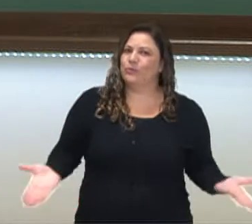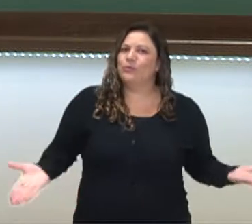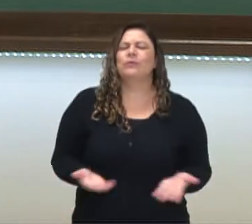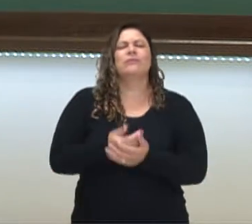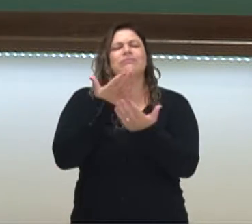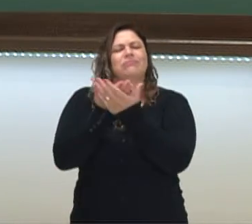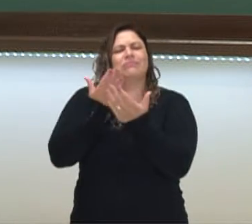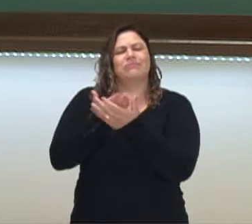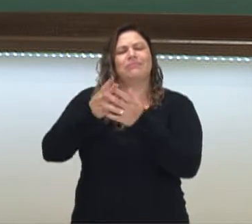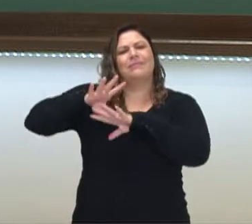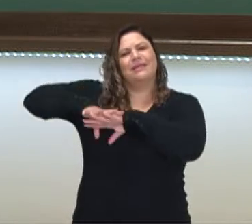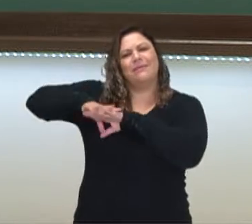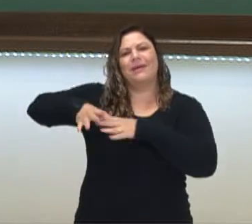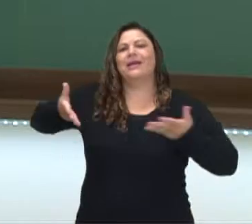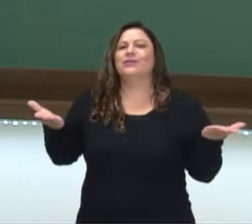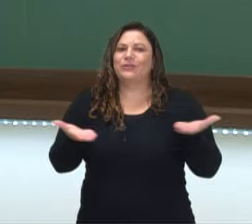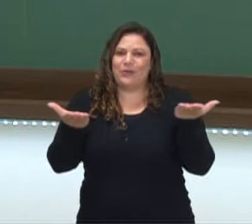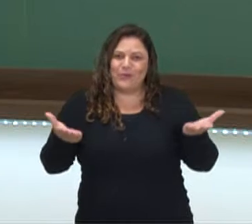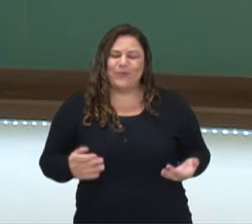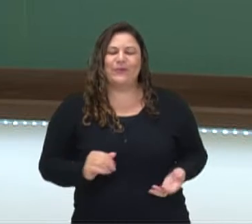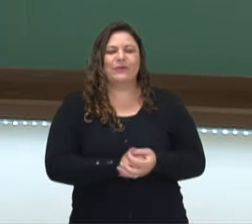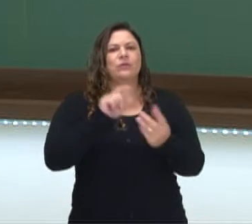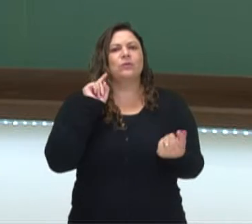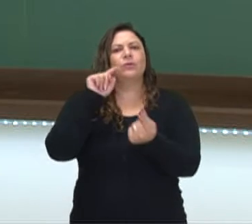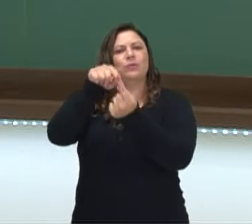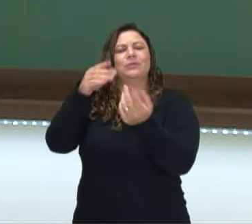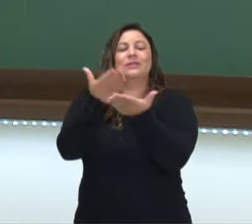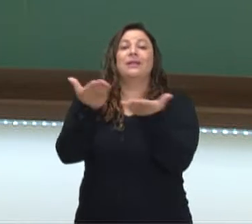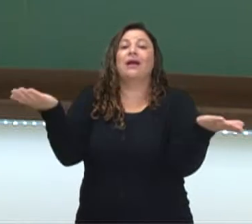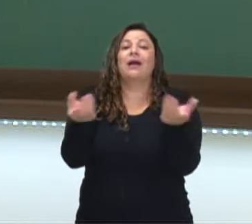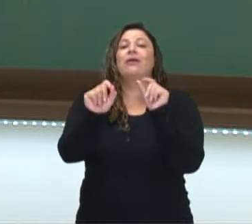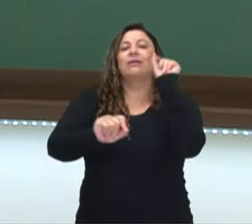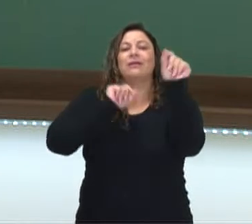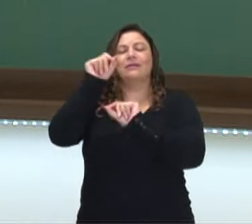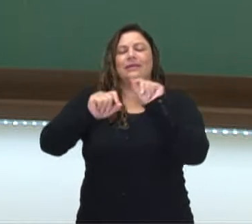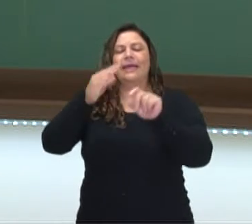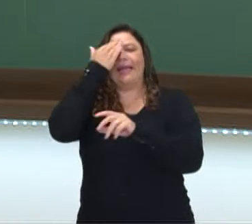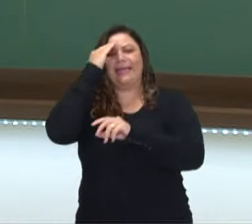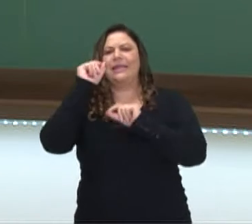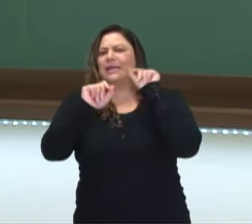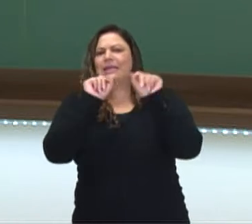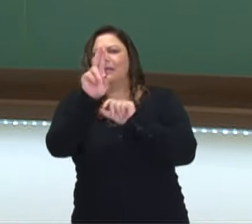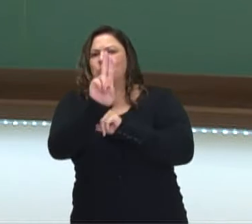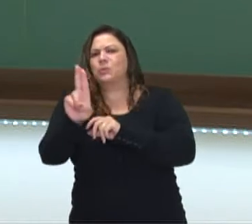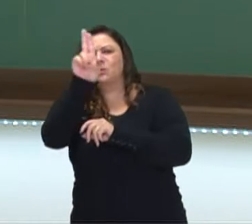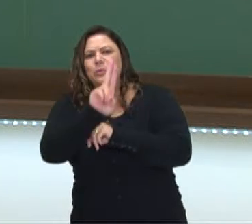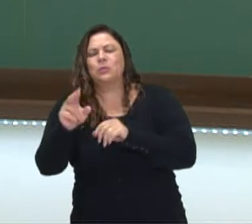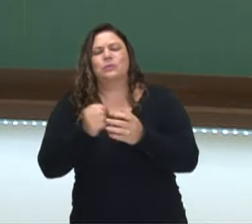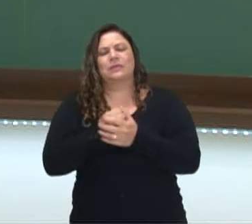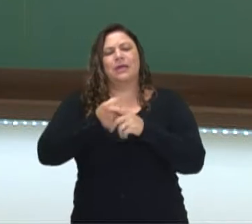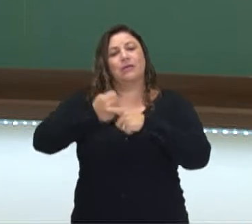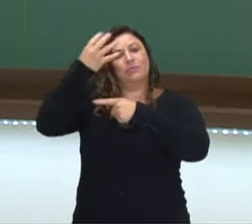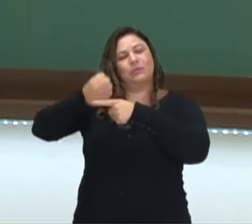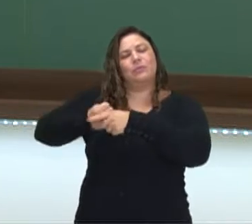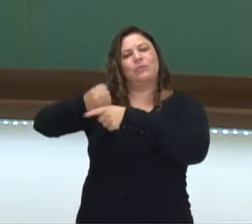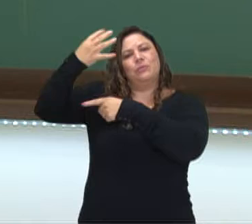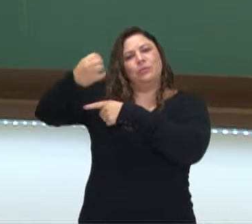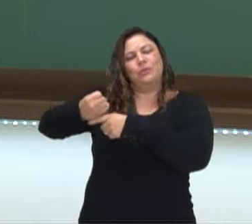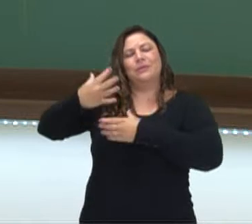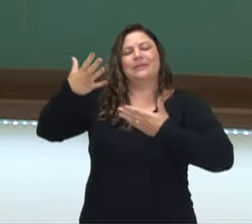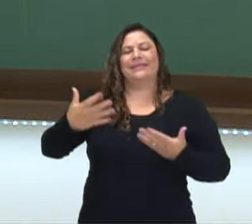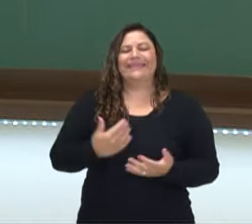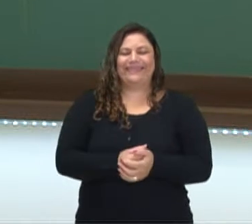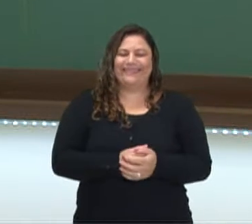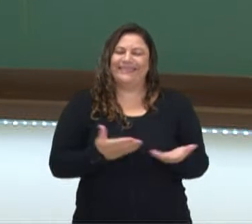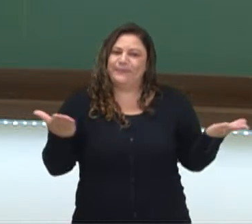matemática hoje. O objetivo dessa aula é compreender e utilizar as propriedades de potência.